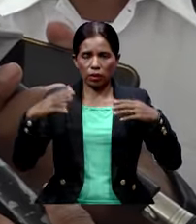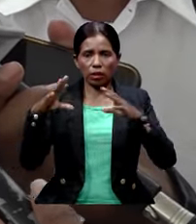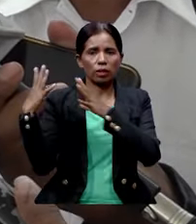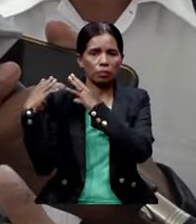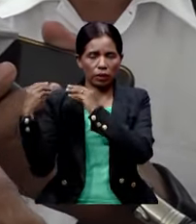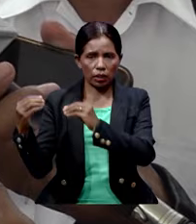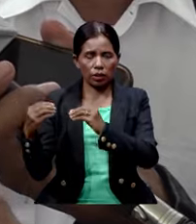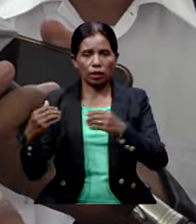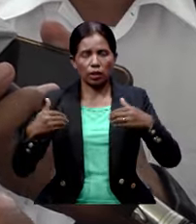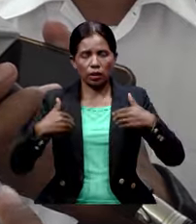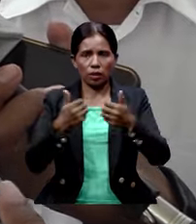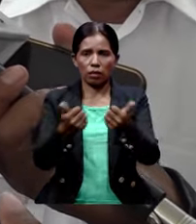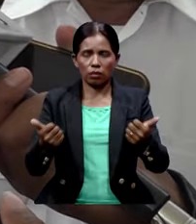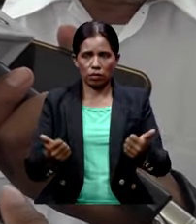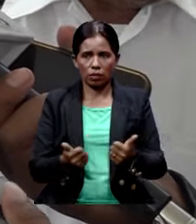autoridade.